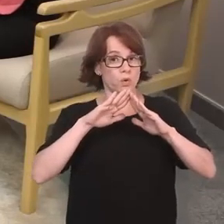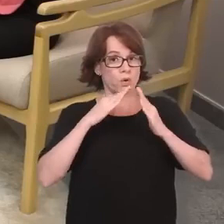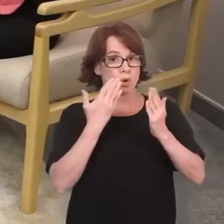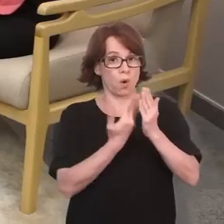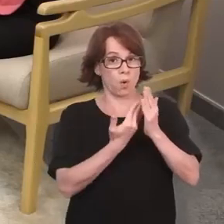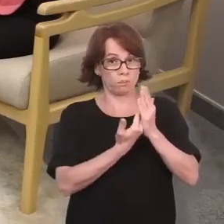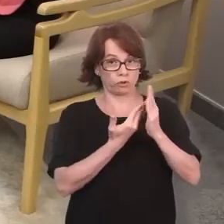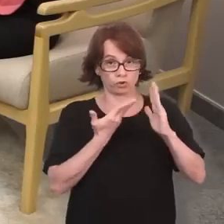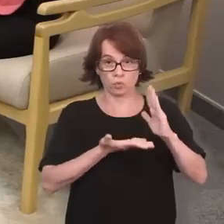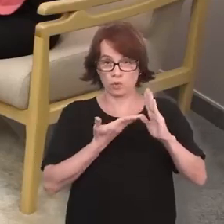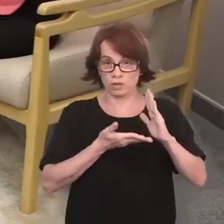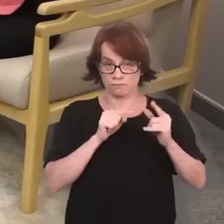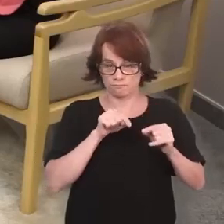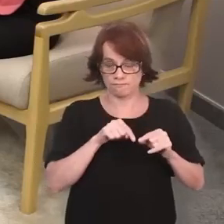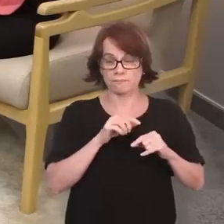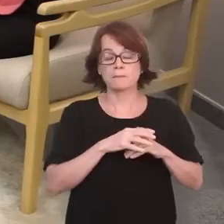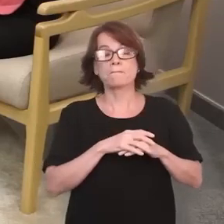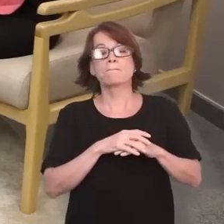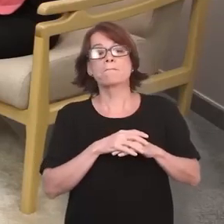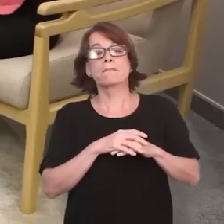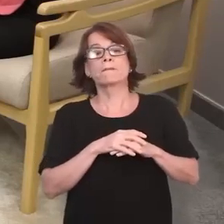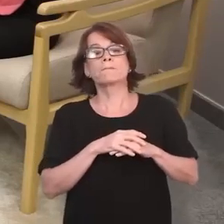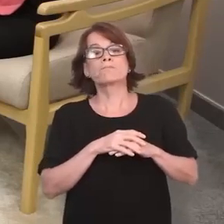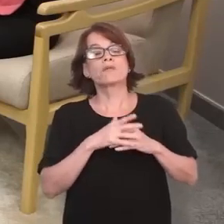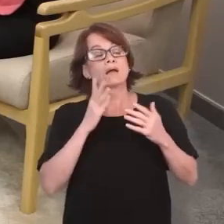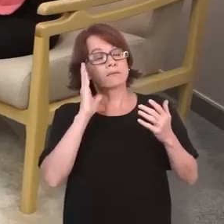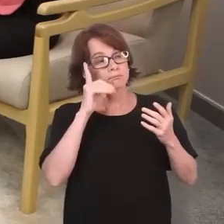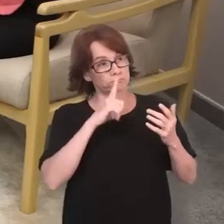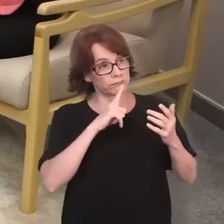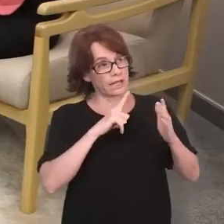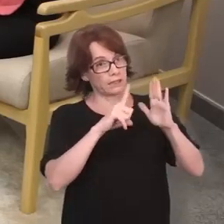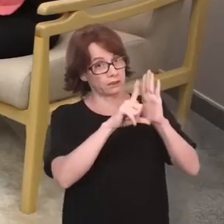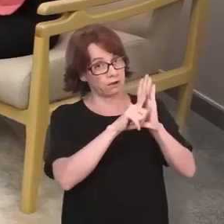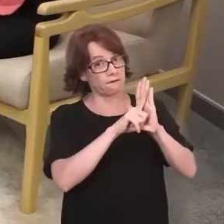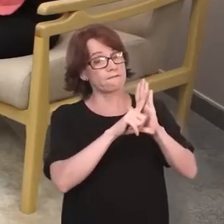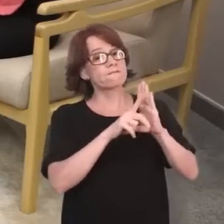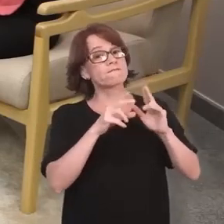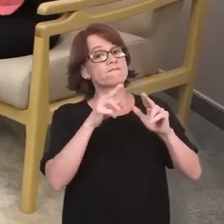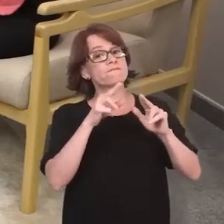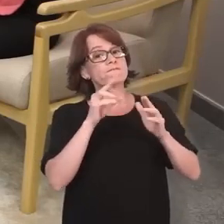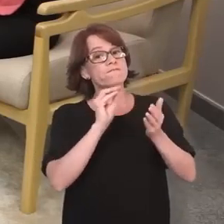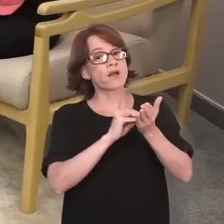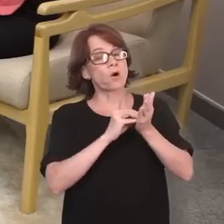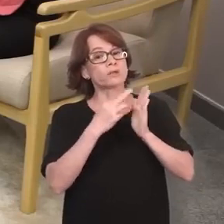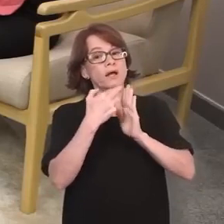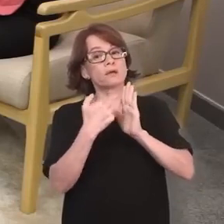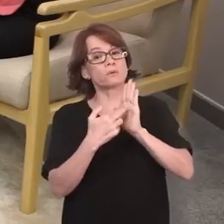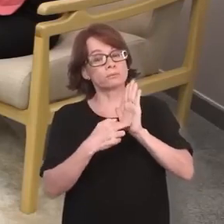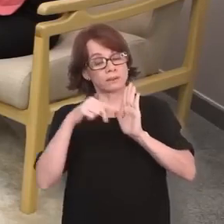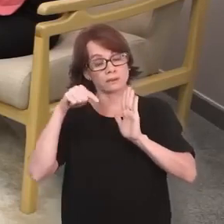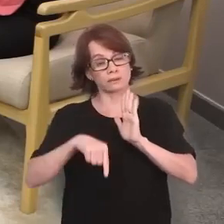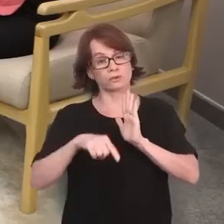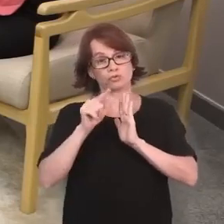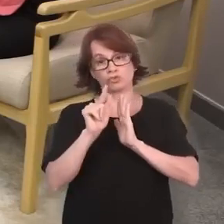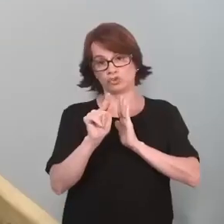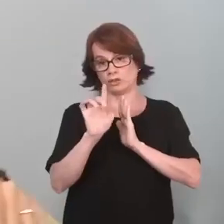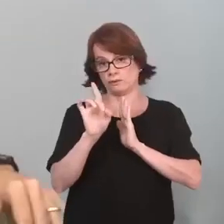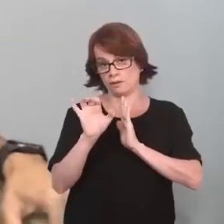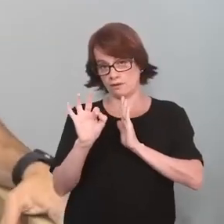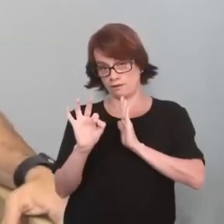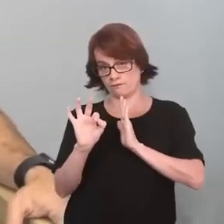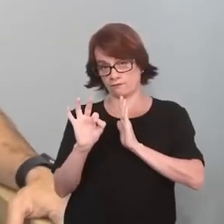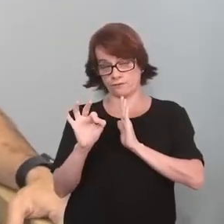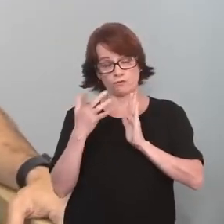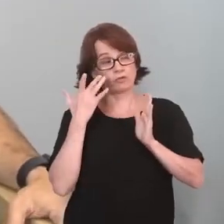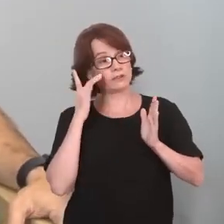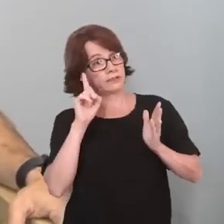O homeschooling no Distrito Federal, ele tem legislação e falta uma regulamentação do GDF, ele precisa ser regulamentado.